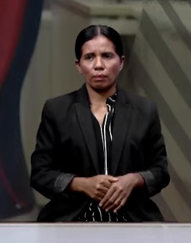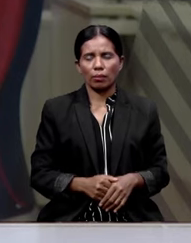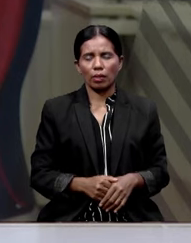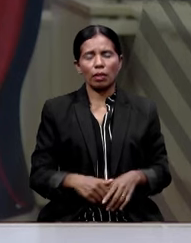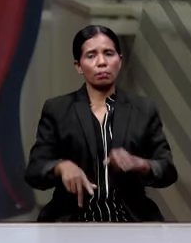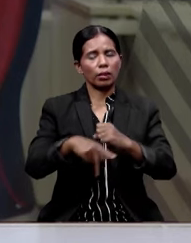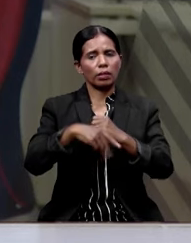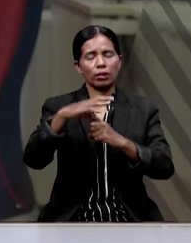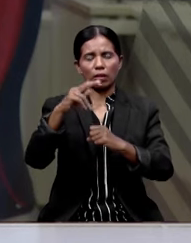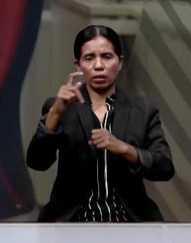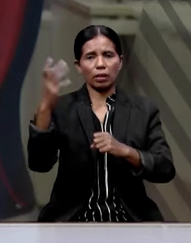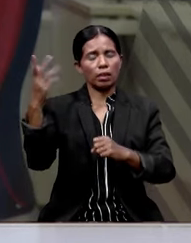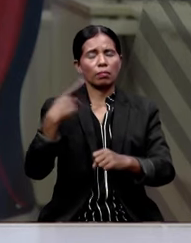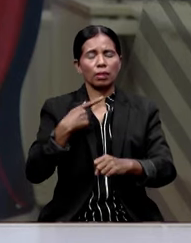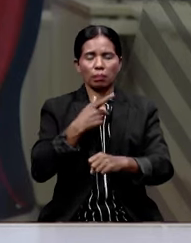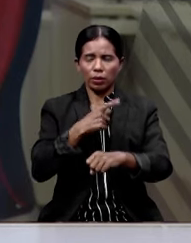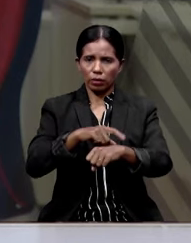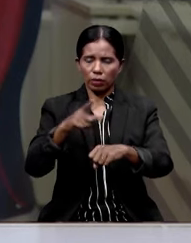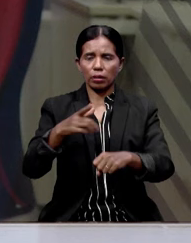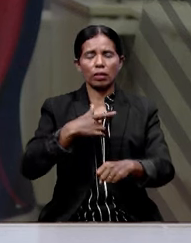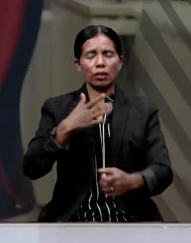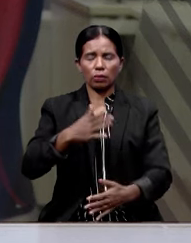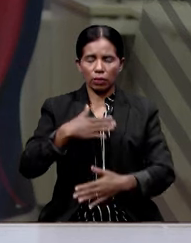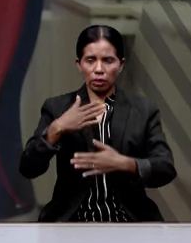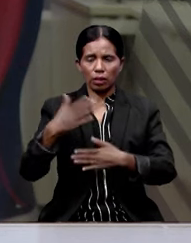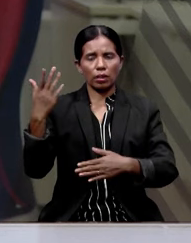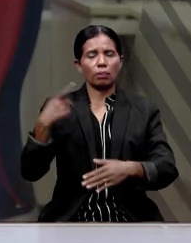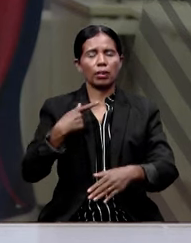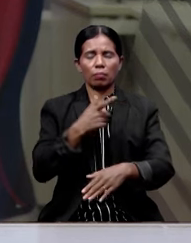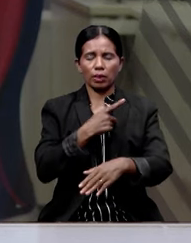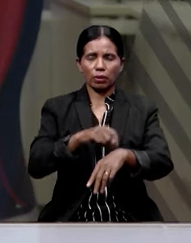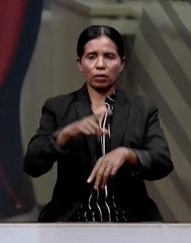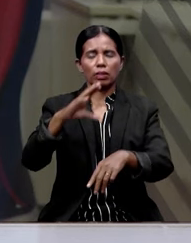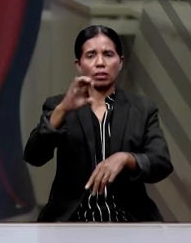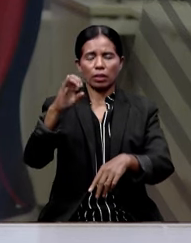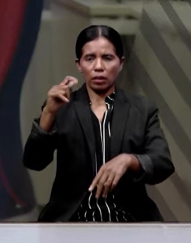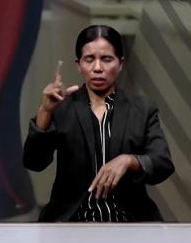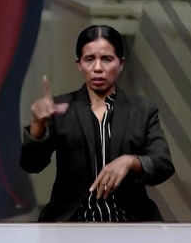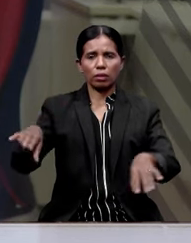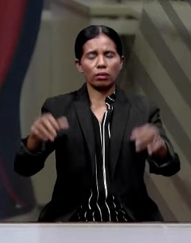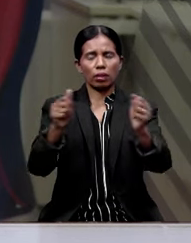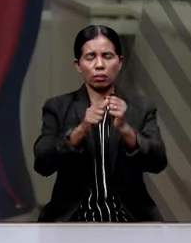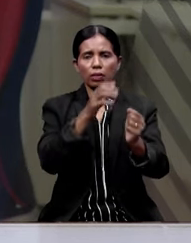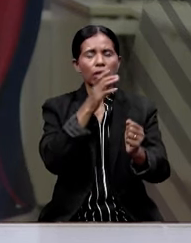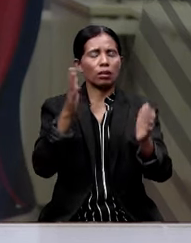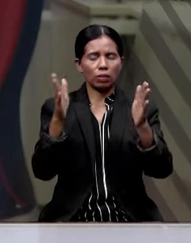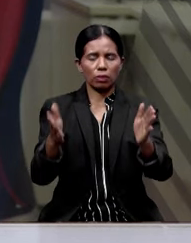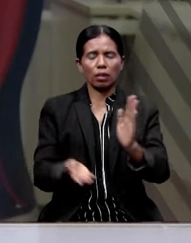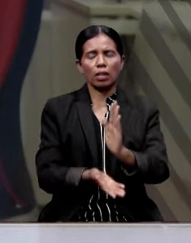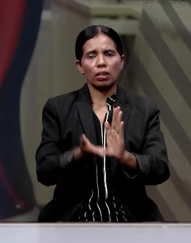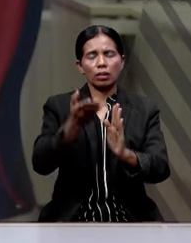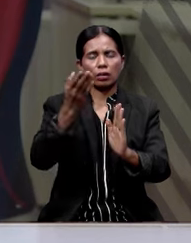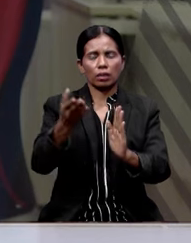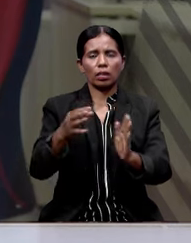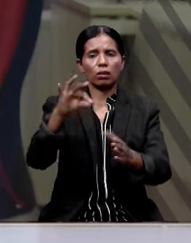Bancara SNRT e o Parlamento Nacional aprecia o Câmara de Comércio e Indústria Timor-Leste nebe serviço a mútuo com o agricultor Sira, o de receber a produção